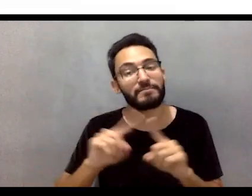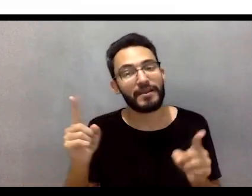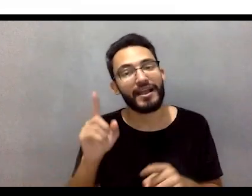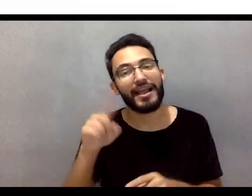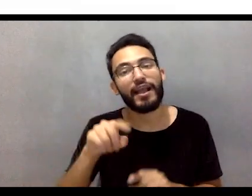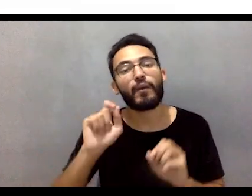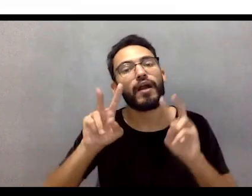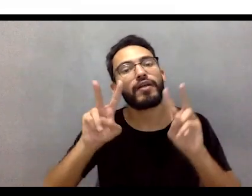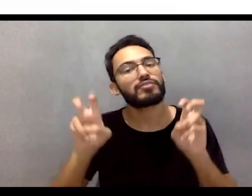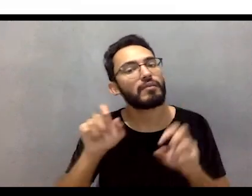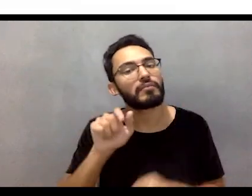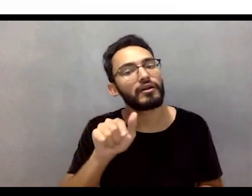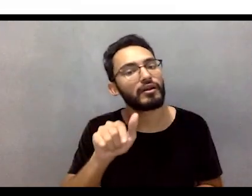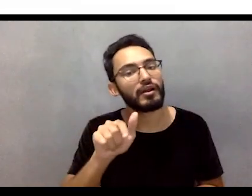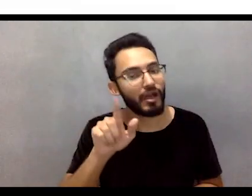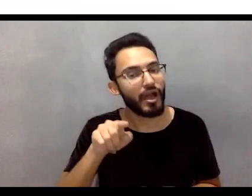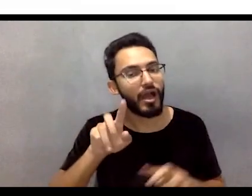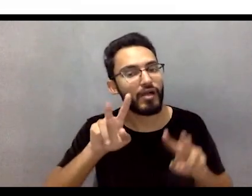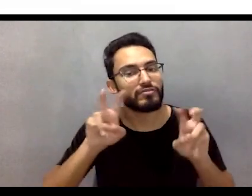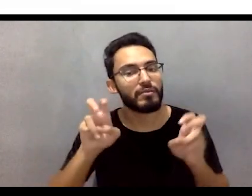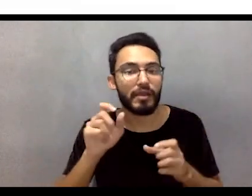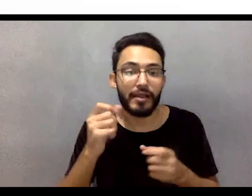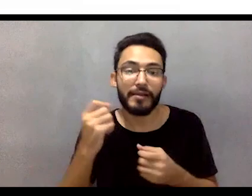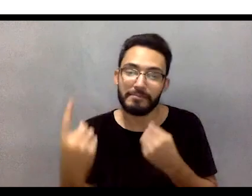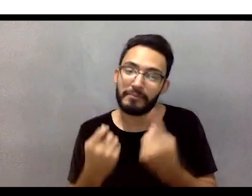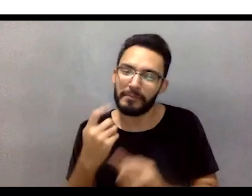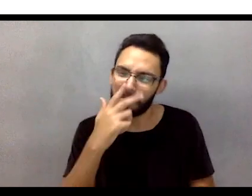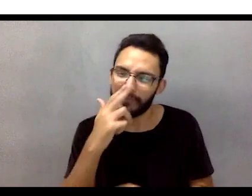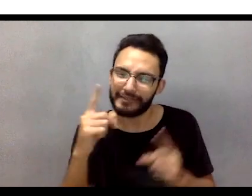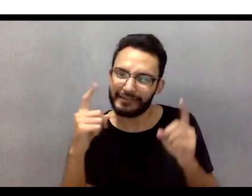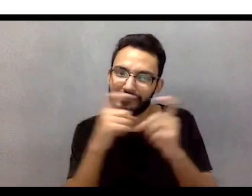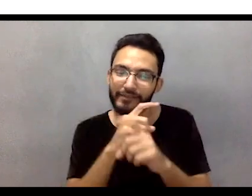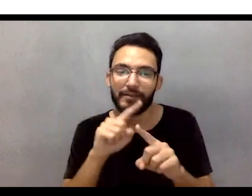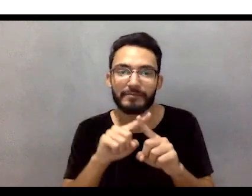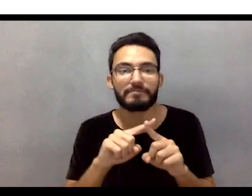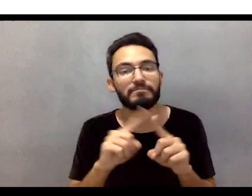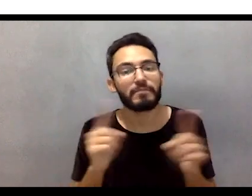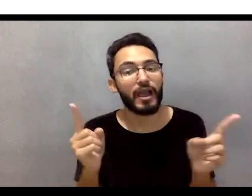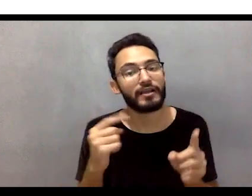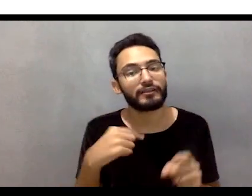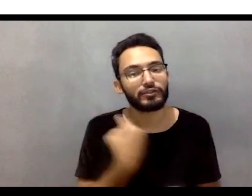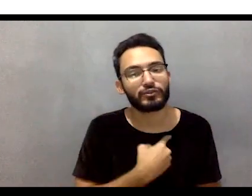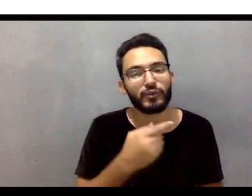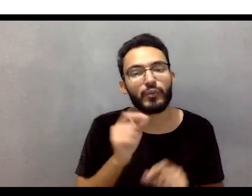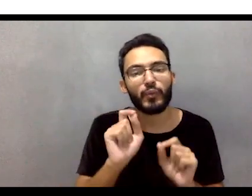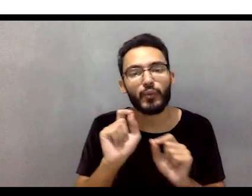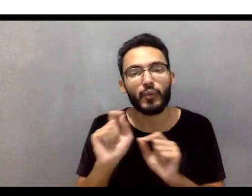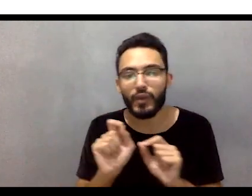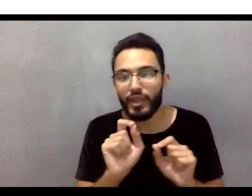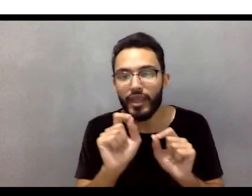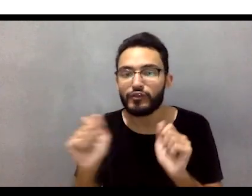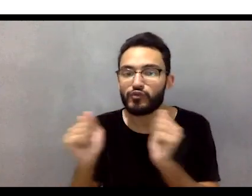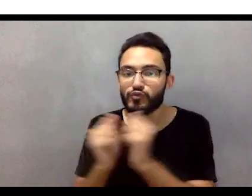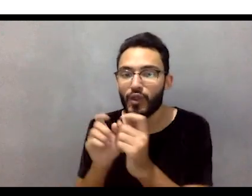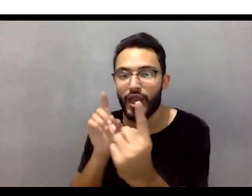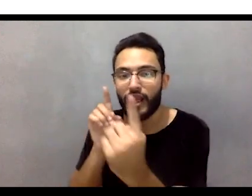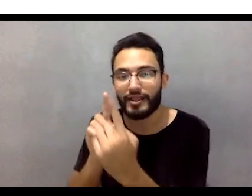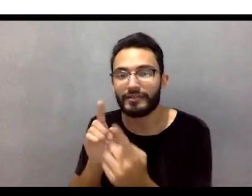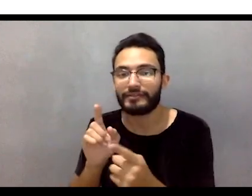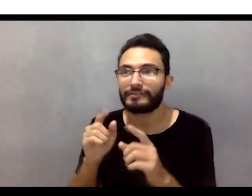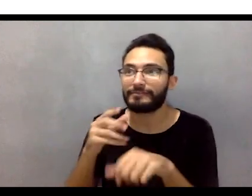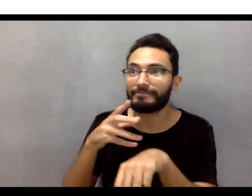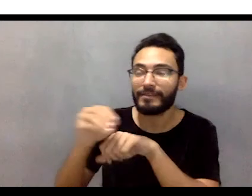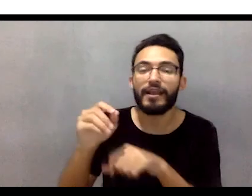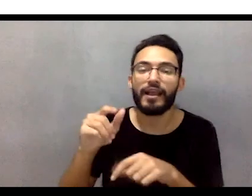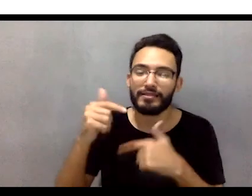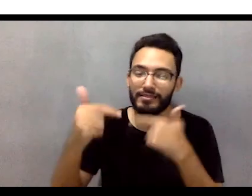que é um tema, às vezes pode parecer complexo, assim, quando a gente passa muito com os nossos clientes, e isso